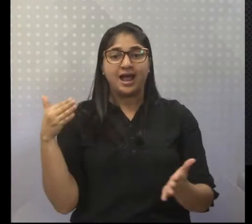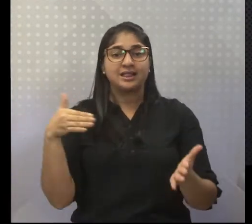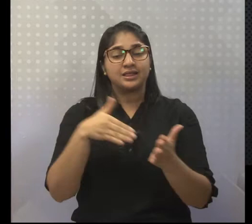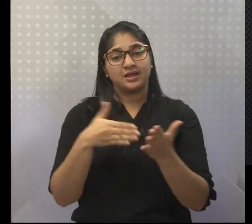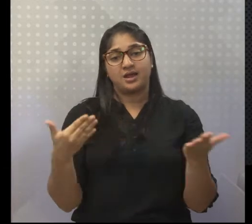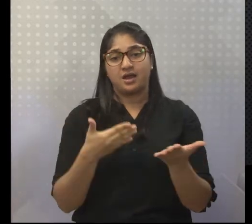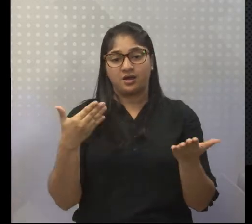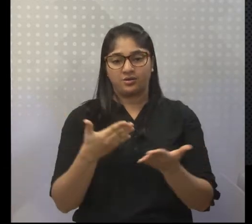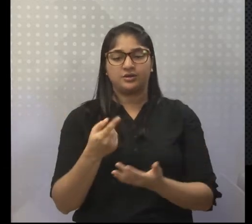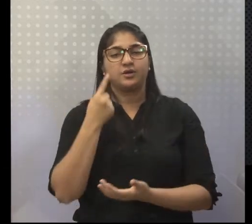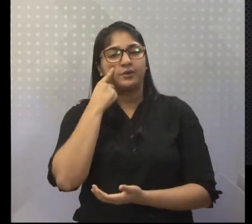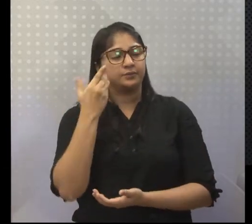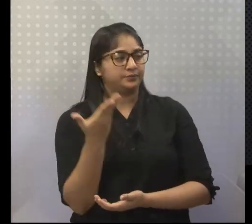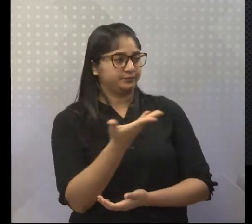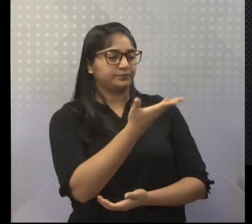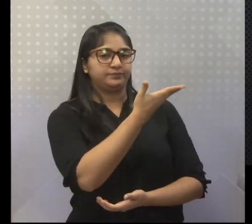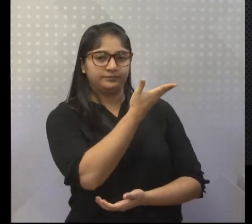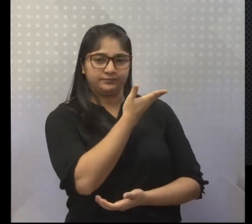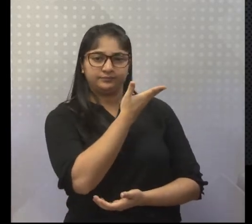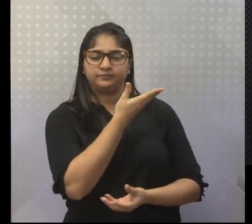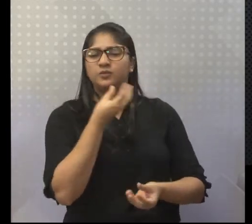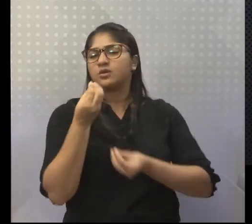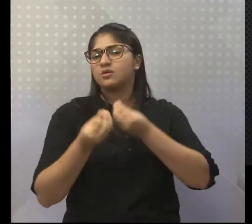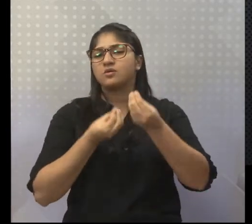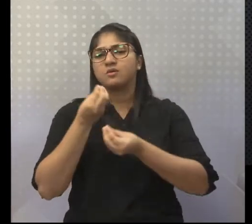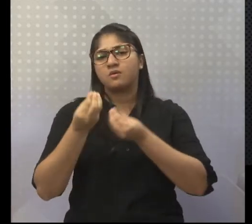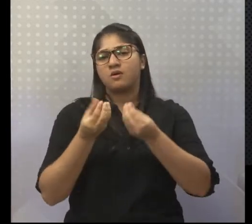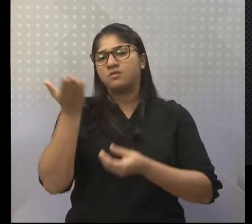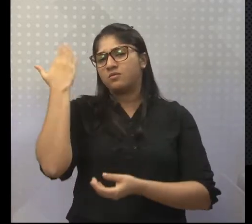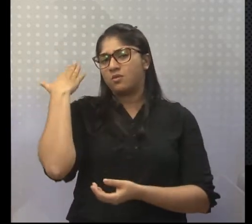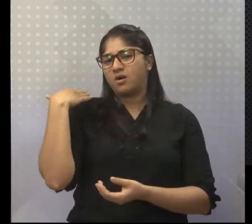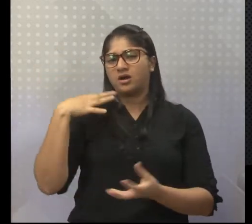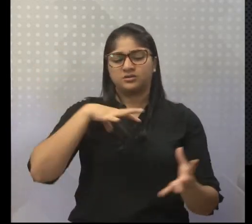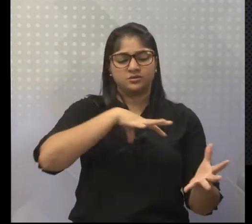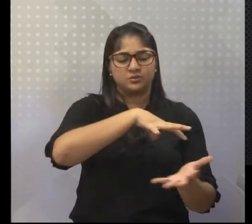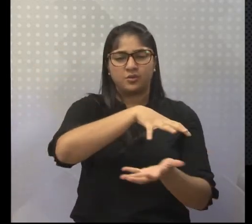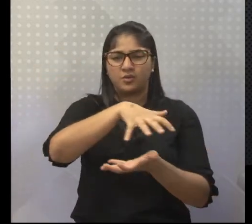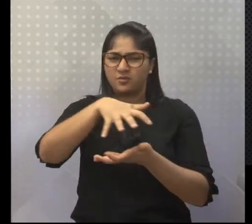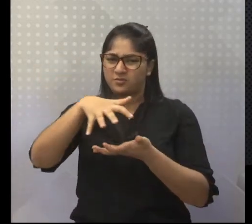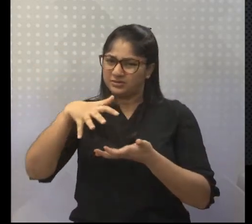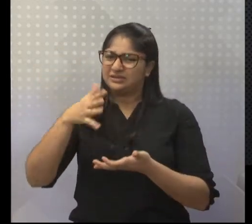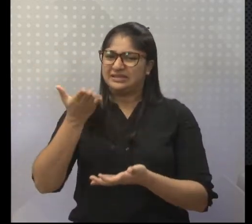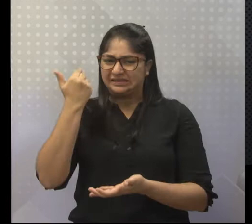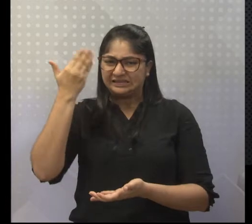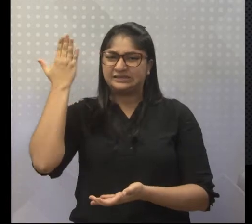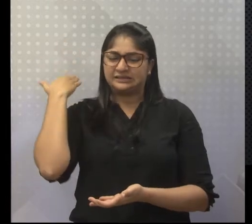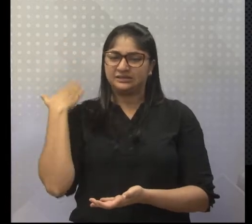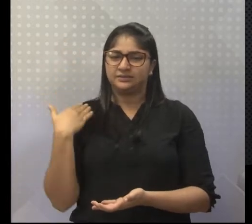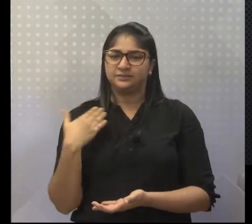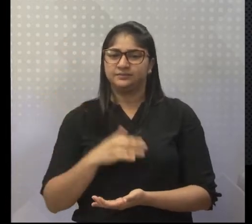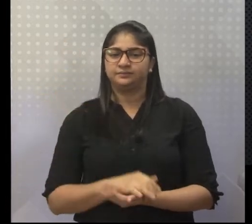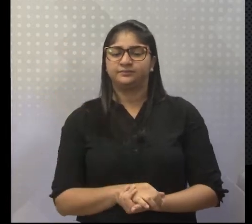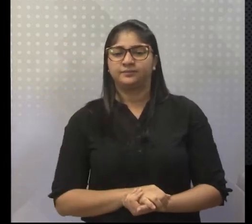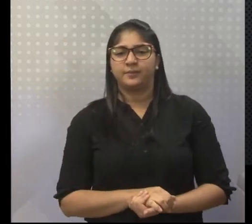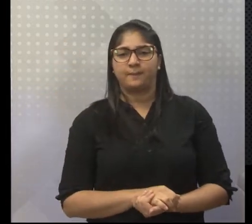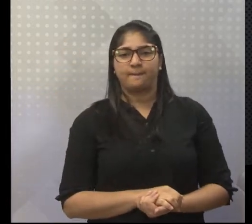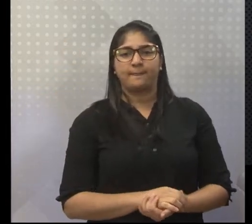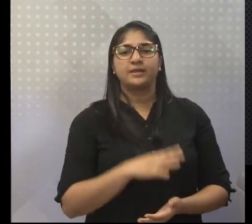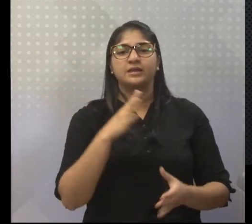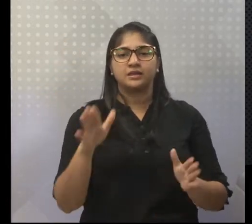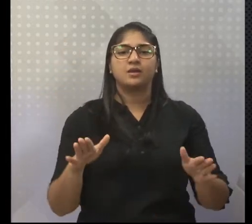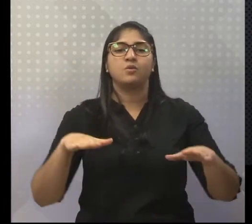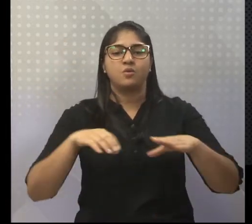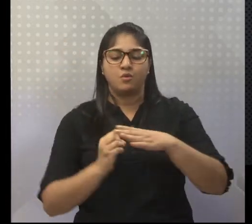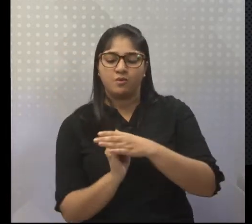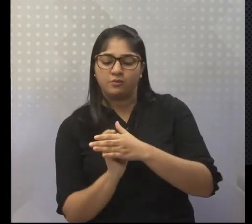seleção imagem aí para vocês perceber como é que era o nosso planeta nos primórdios aí então era